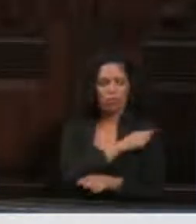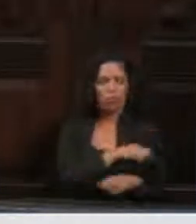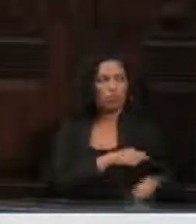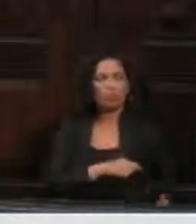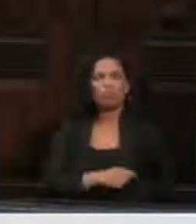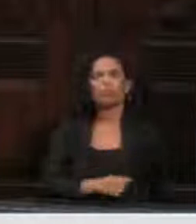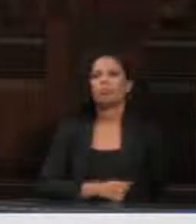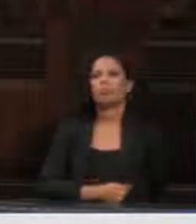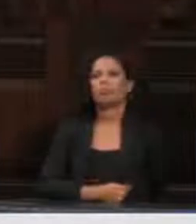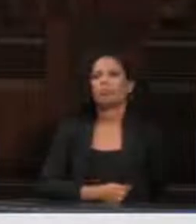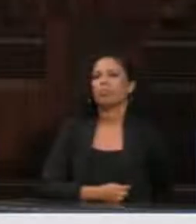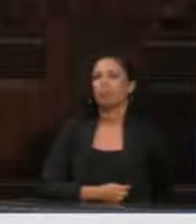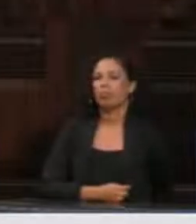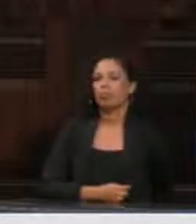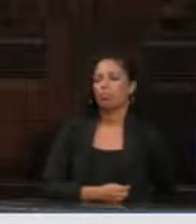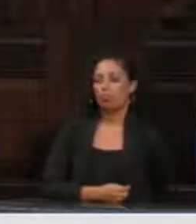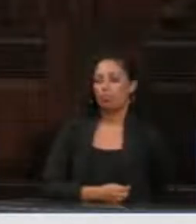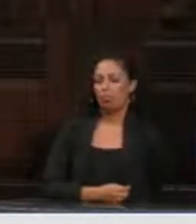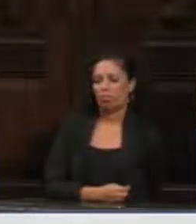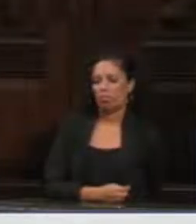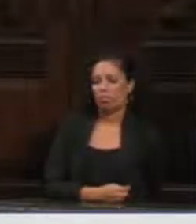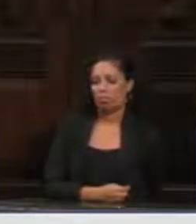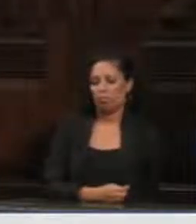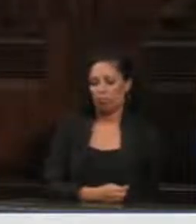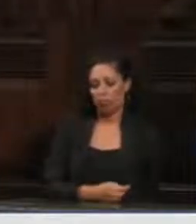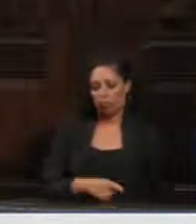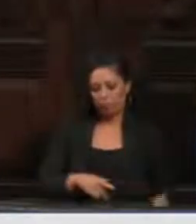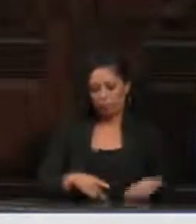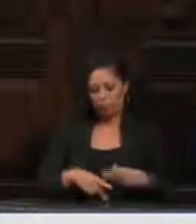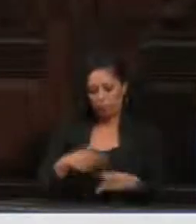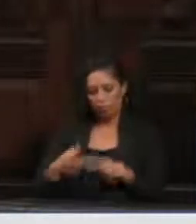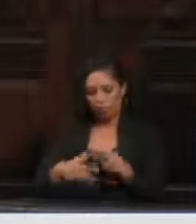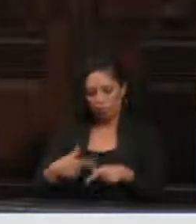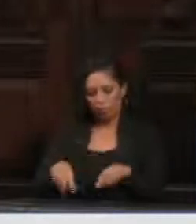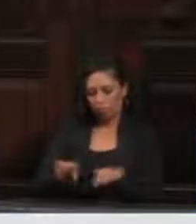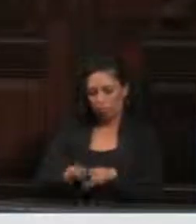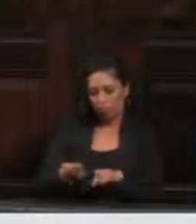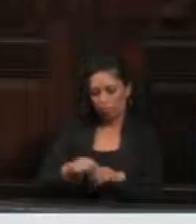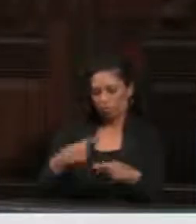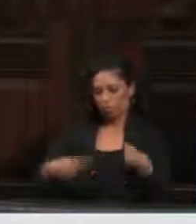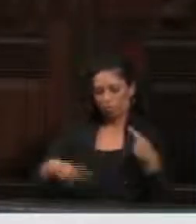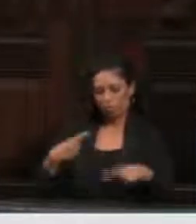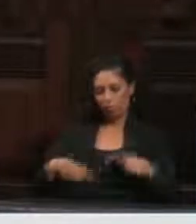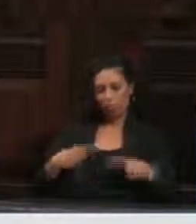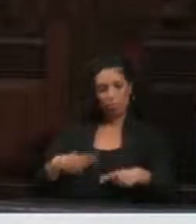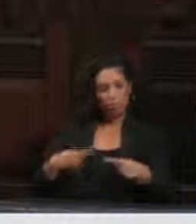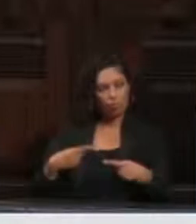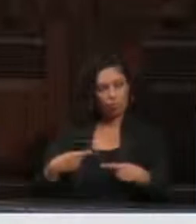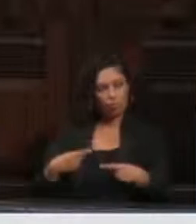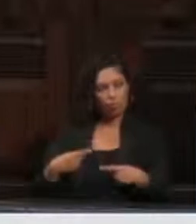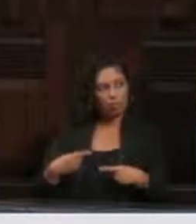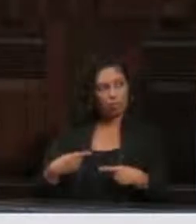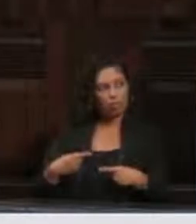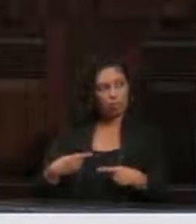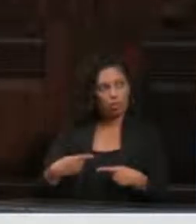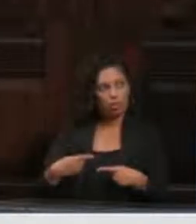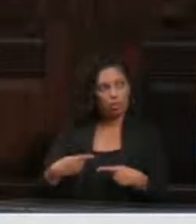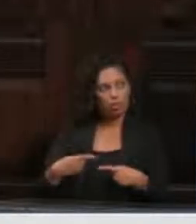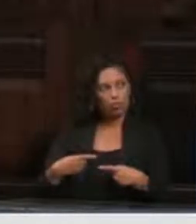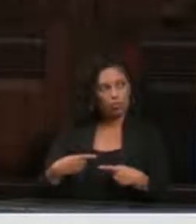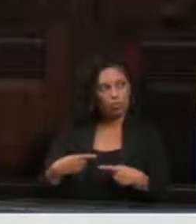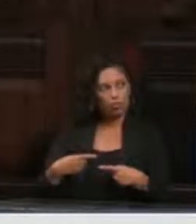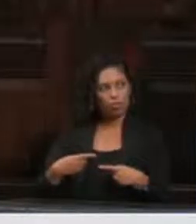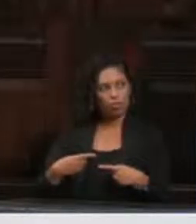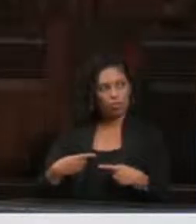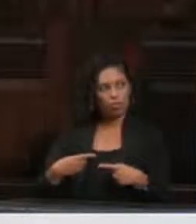implementou no município de Cordeiro uma política pública de atendimento às mulheres